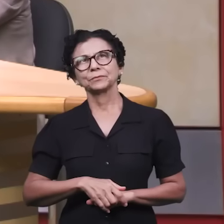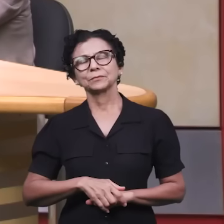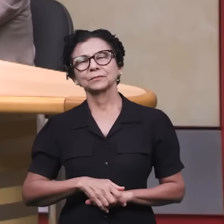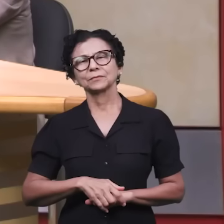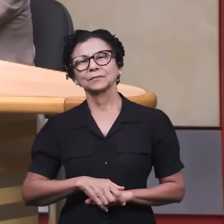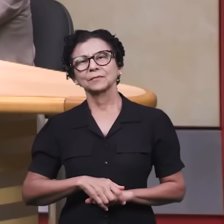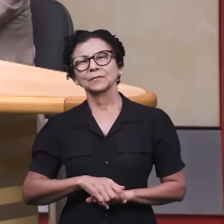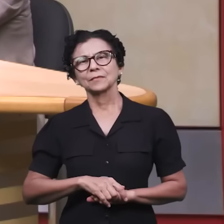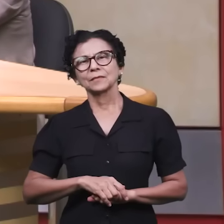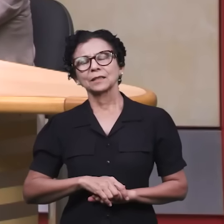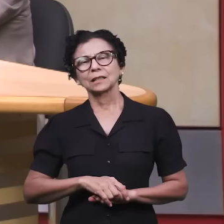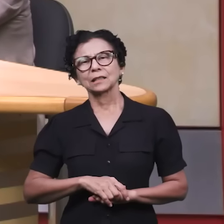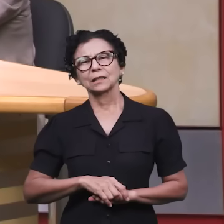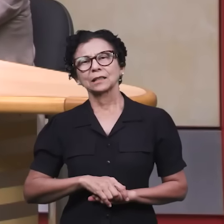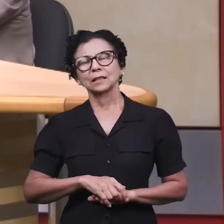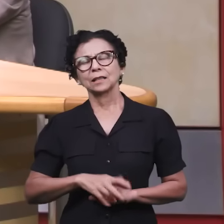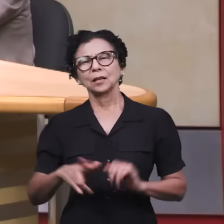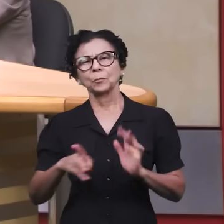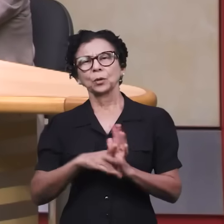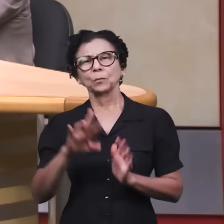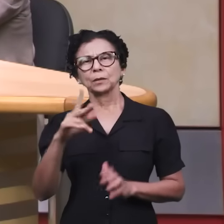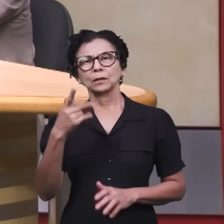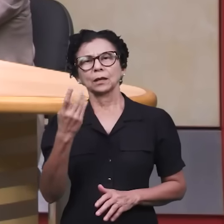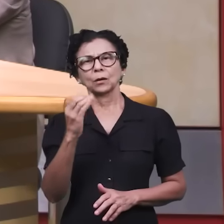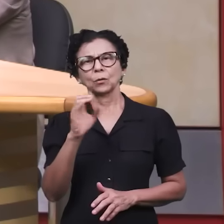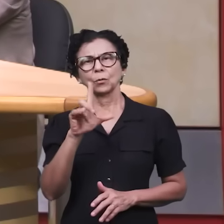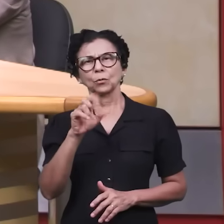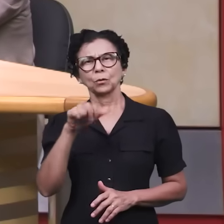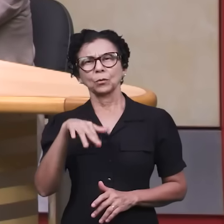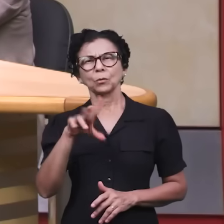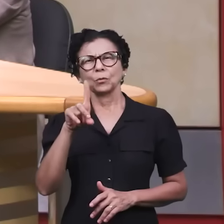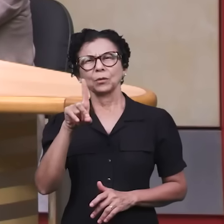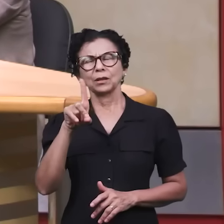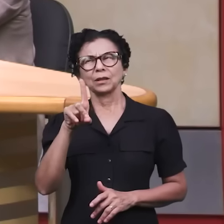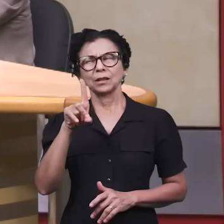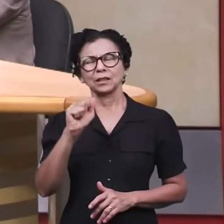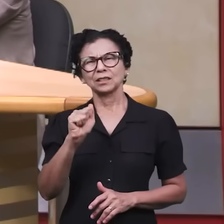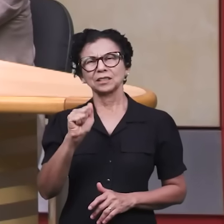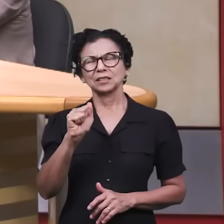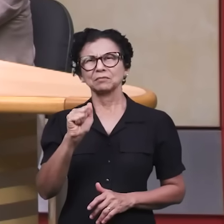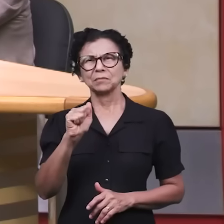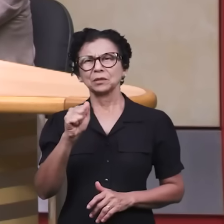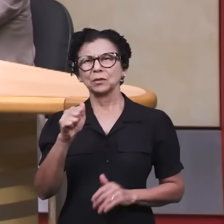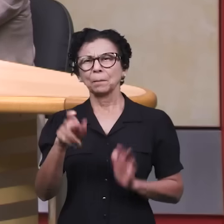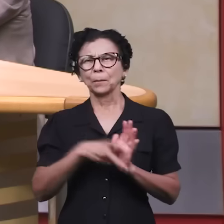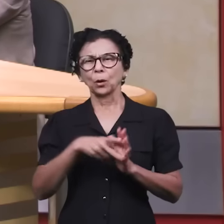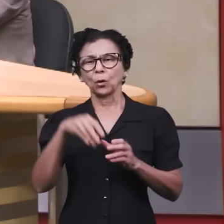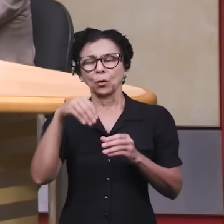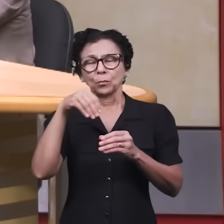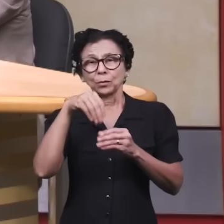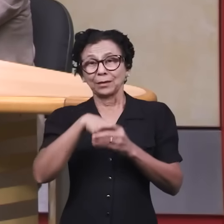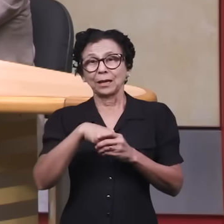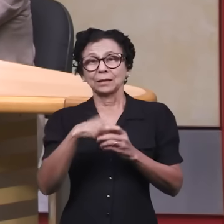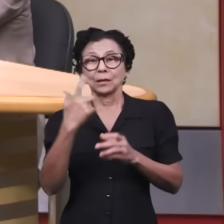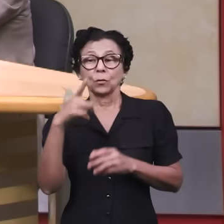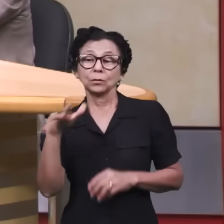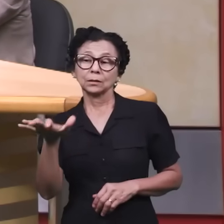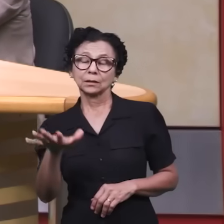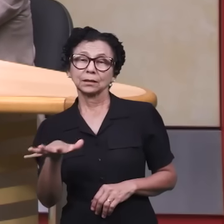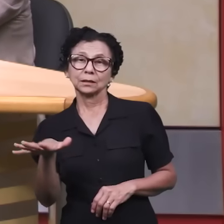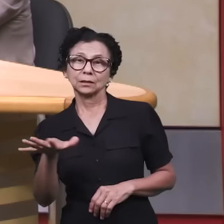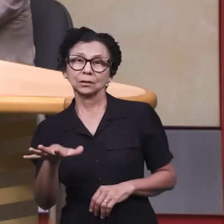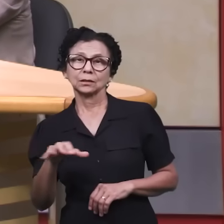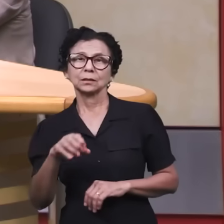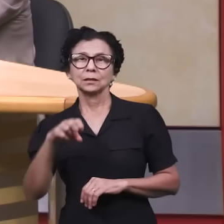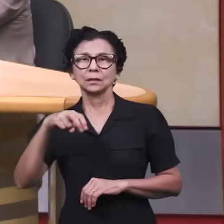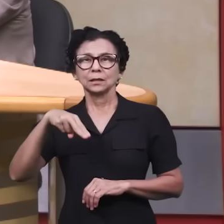mas é de cidades que não fazem parte ali dos Países Baixos, mas é uma outra região da Holanda. Quando nasce nessa outra região,